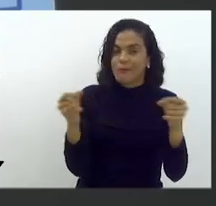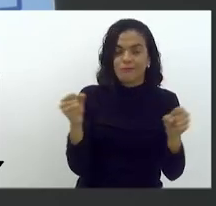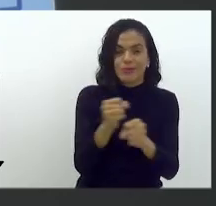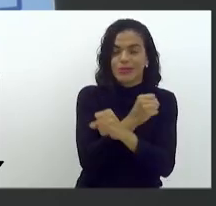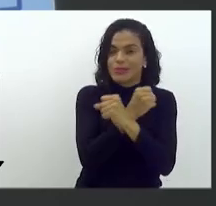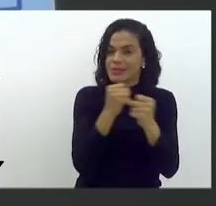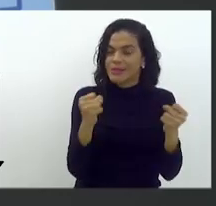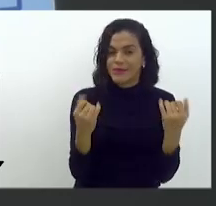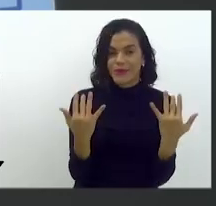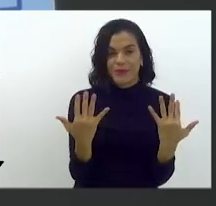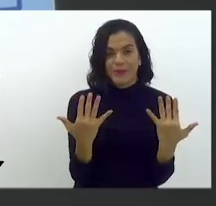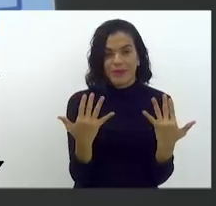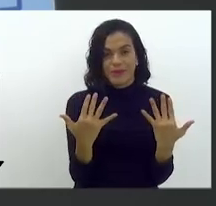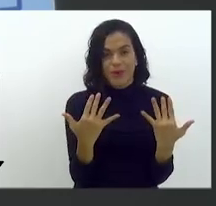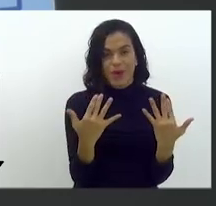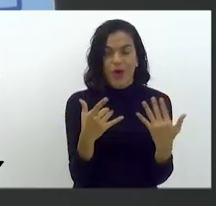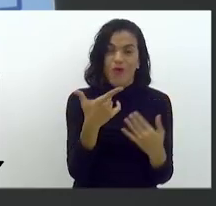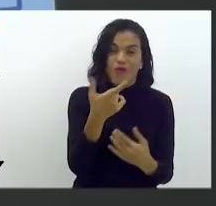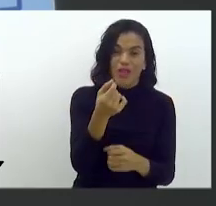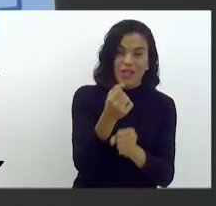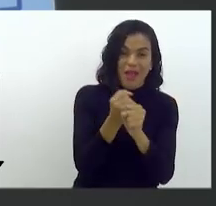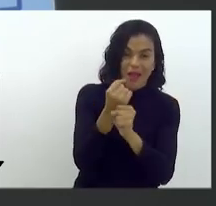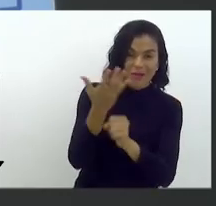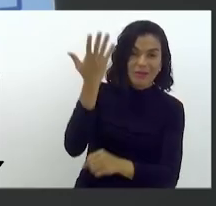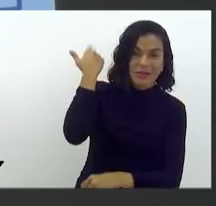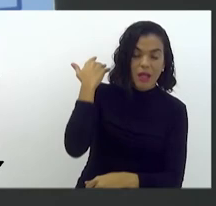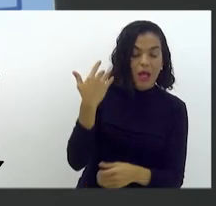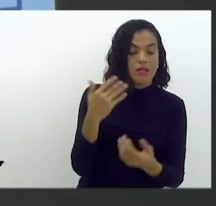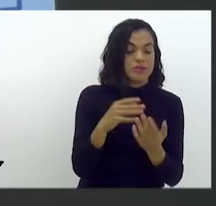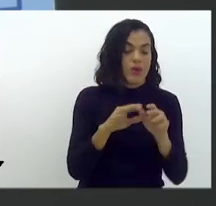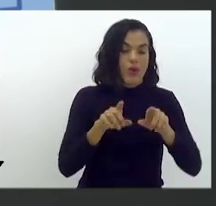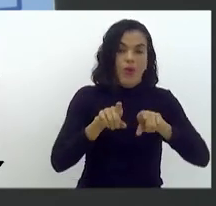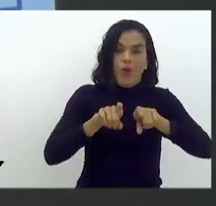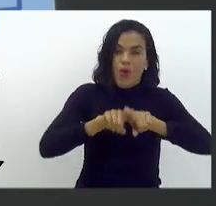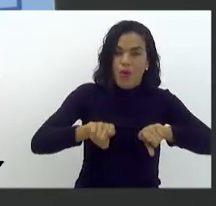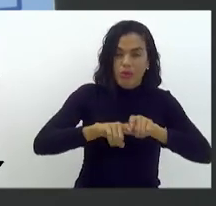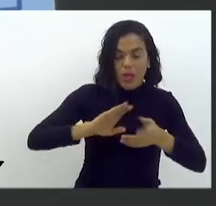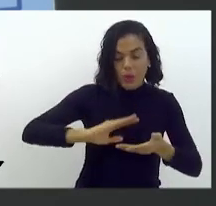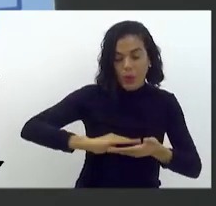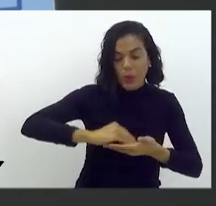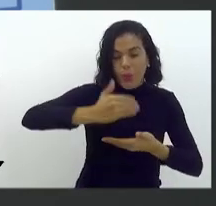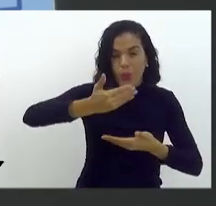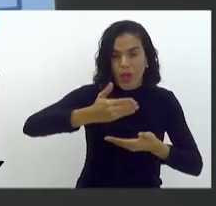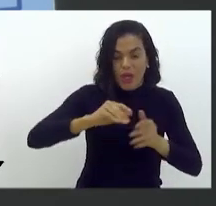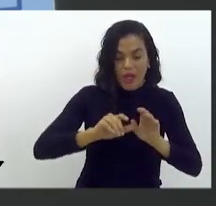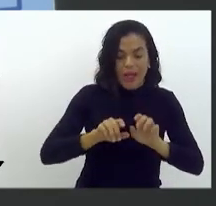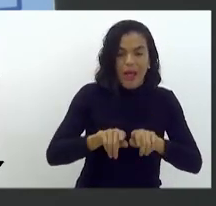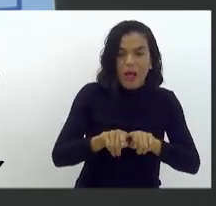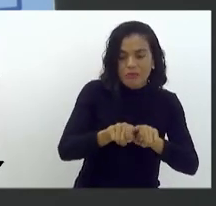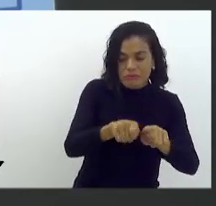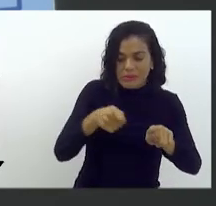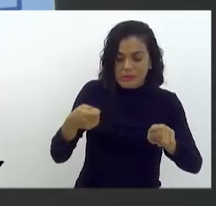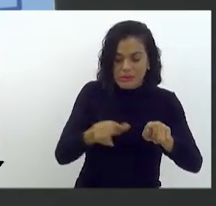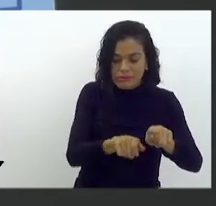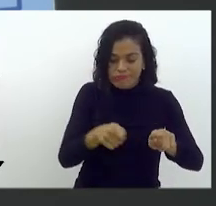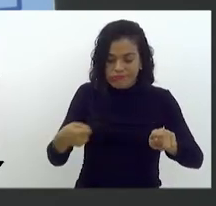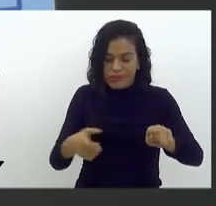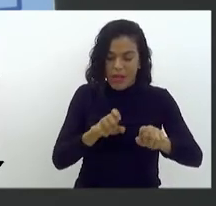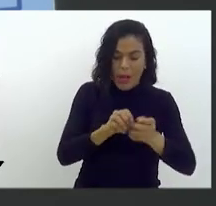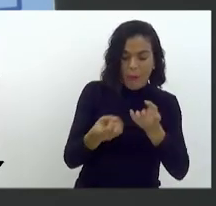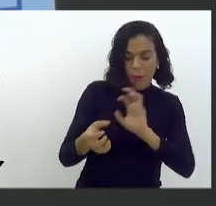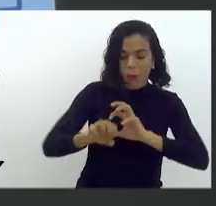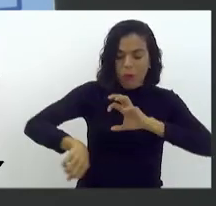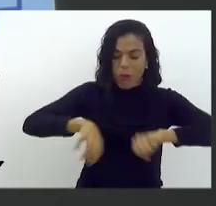fazer manualmente como se fazia 20 anos atrás né abrindo um computador e olhando dado por dado precisa de uma tecnologia